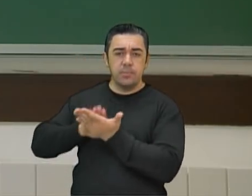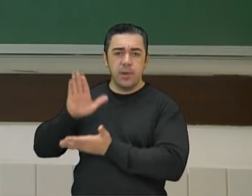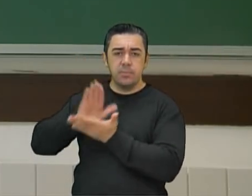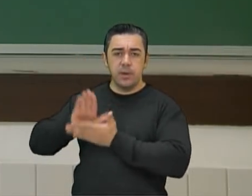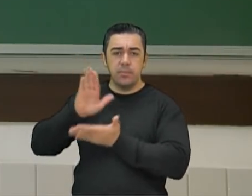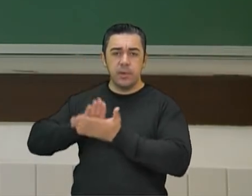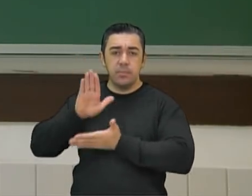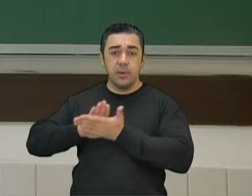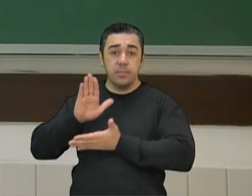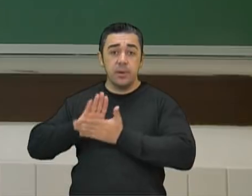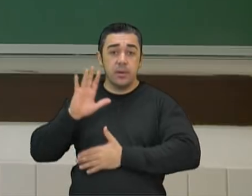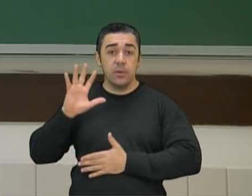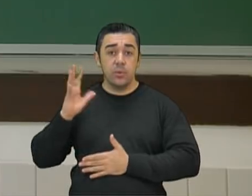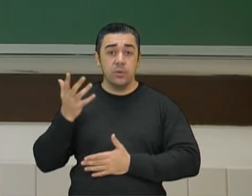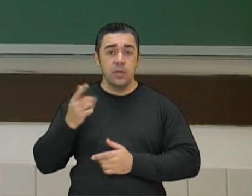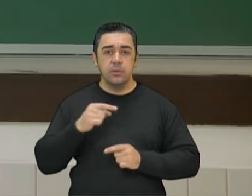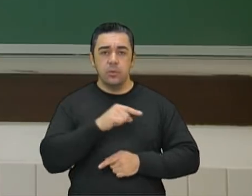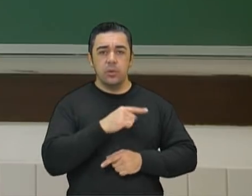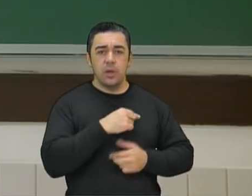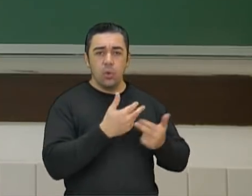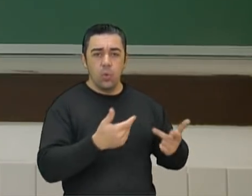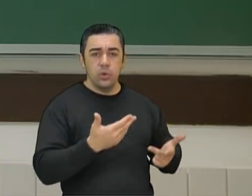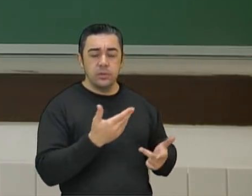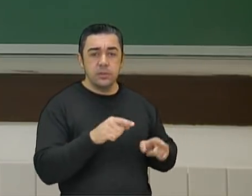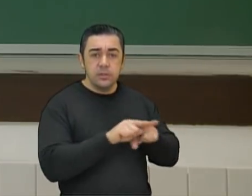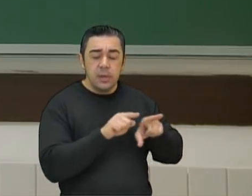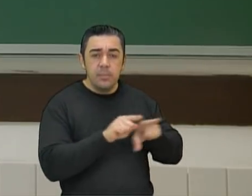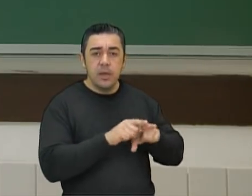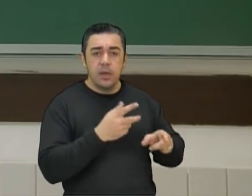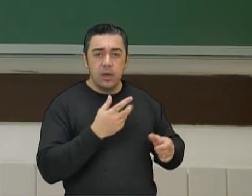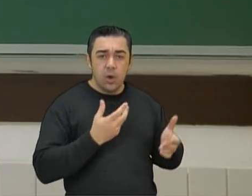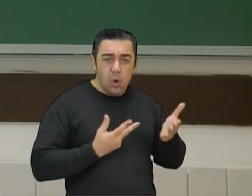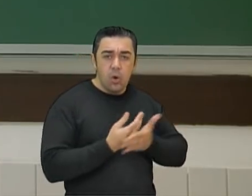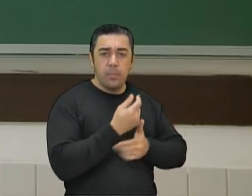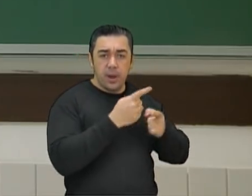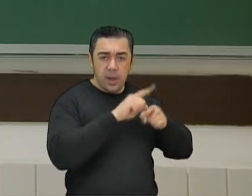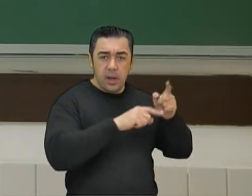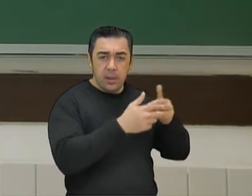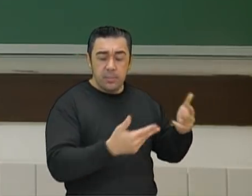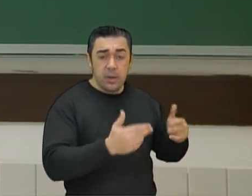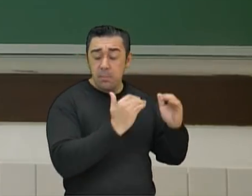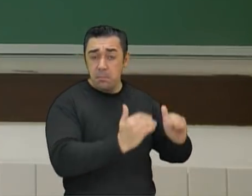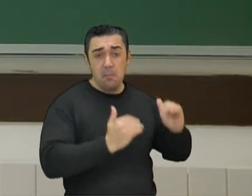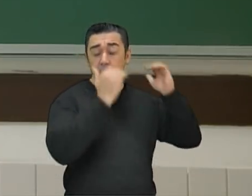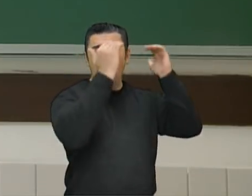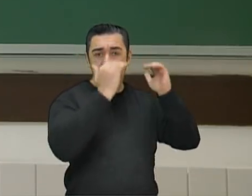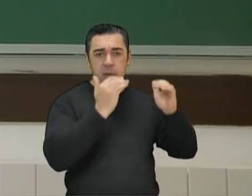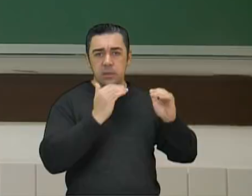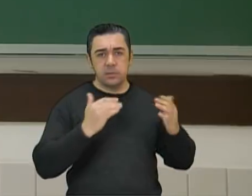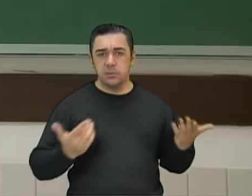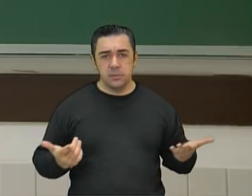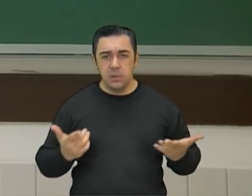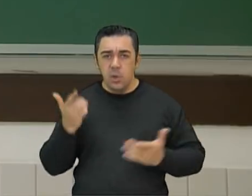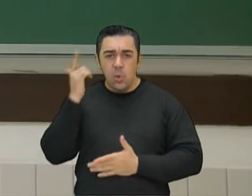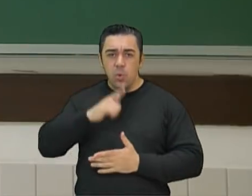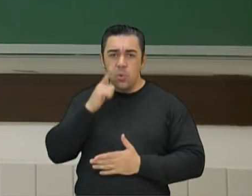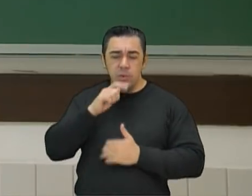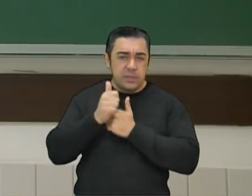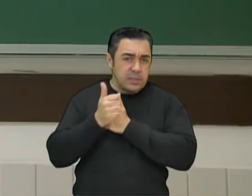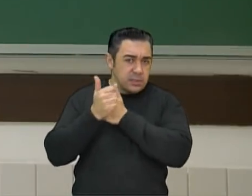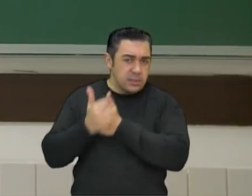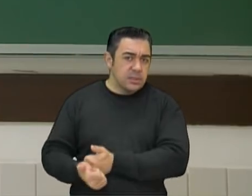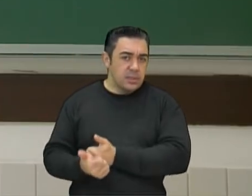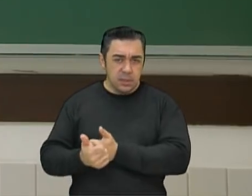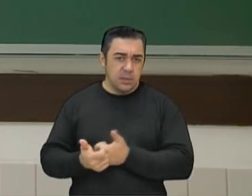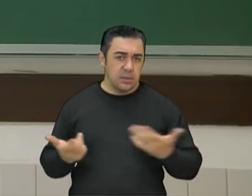o preço dos produtos subia demais. Hiperinflação, além do que a economia conseguia acompanhar,